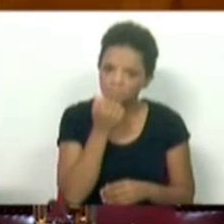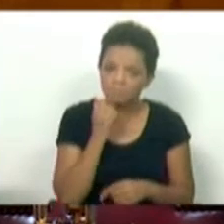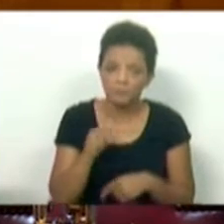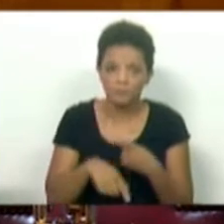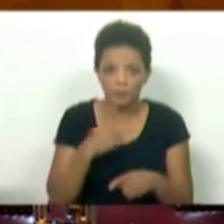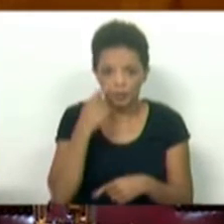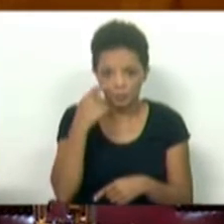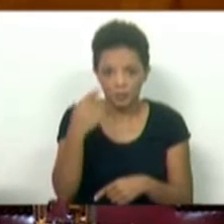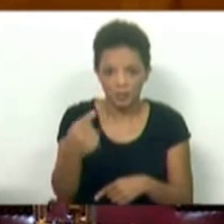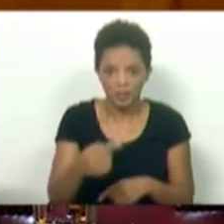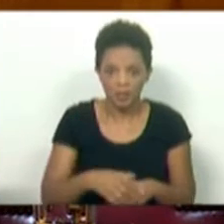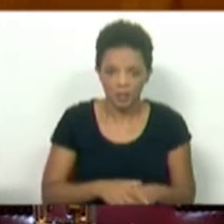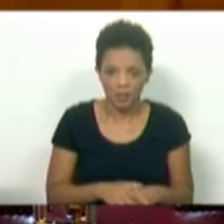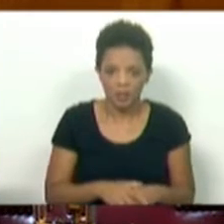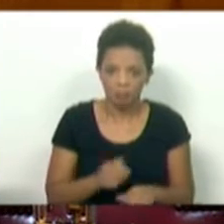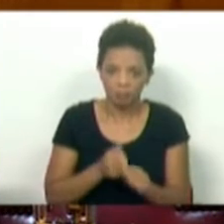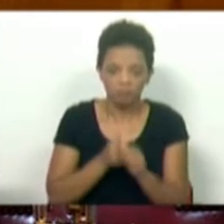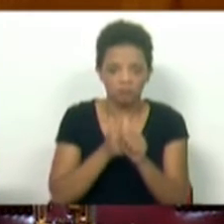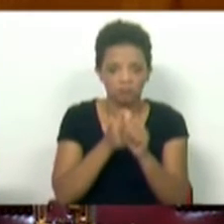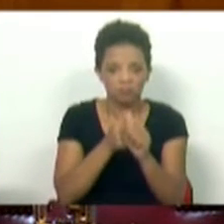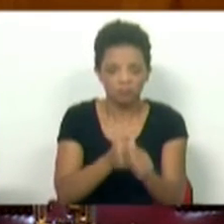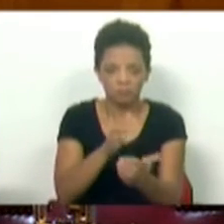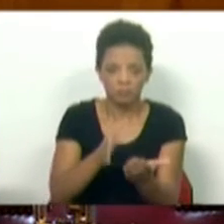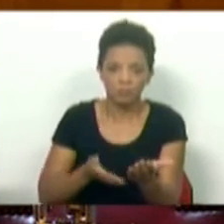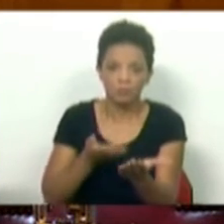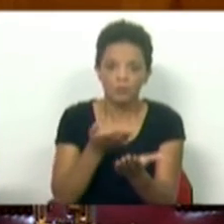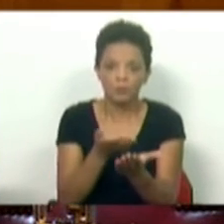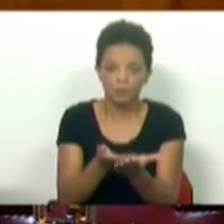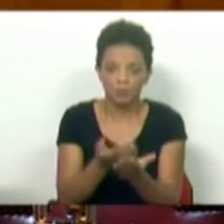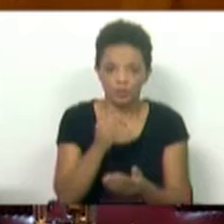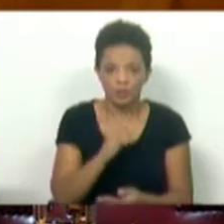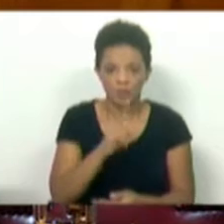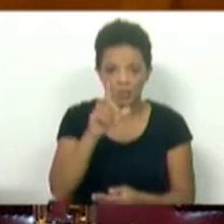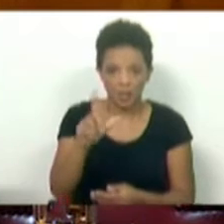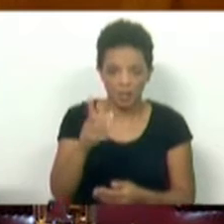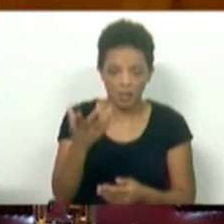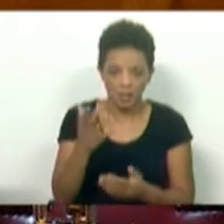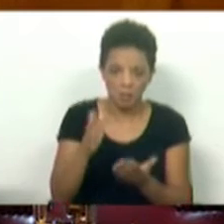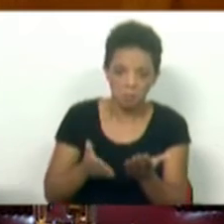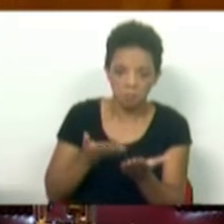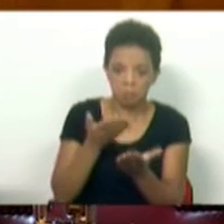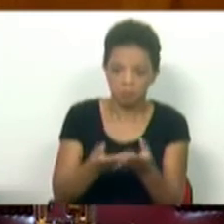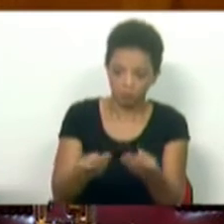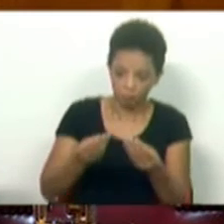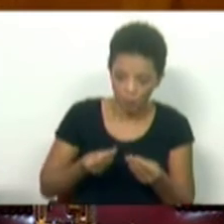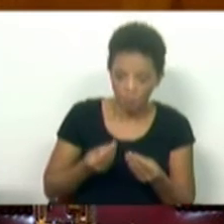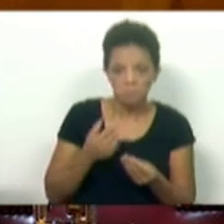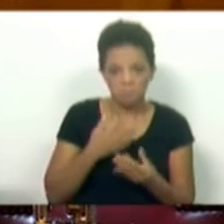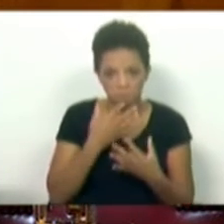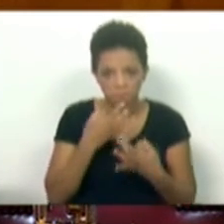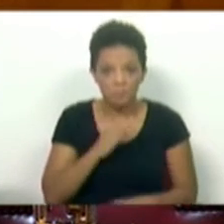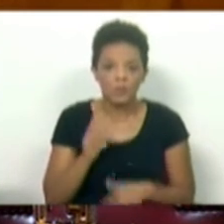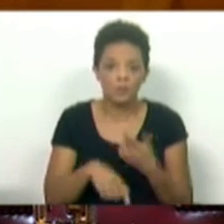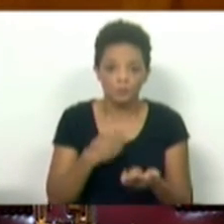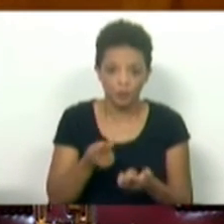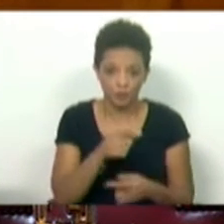pois em especialidade, a poder acompanhar as propostas que a Iniciativa Liberal irá apresentar e estou convencido que